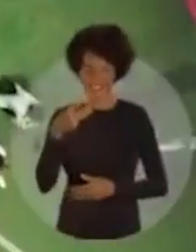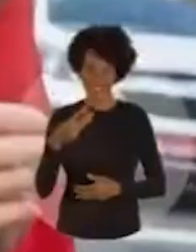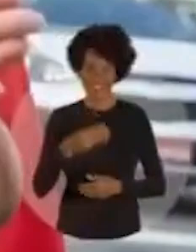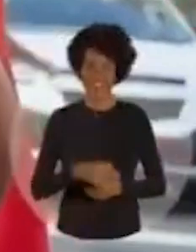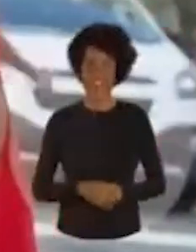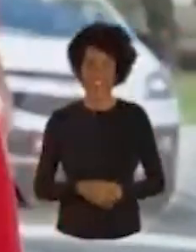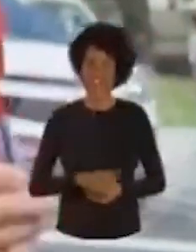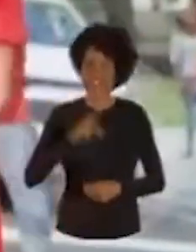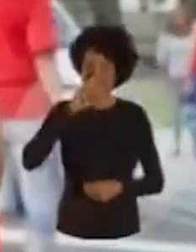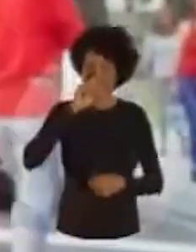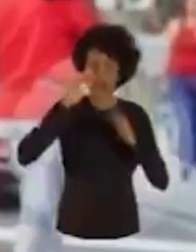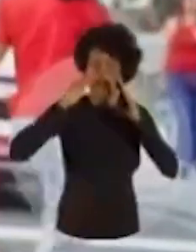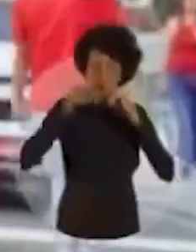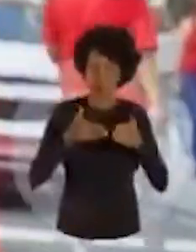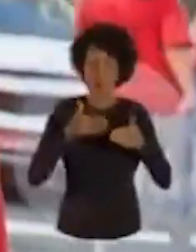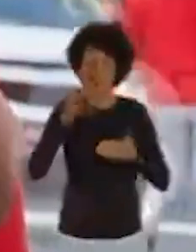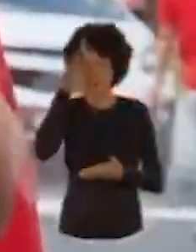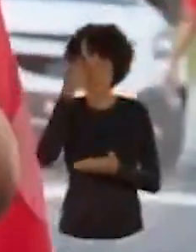13